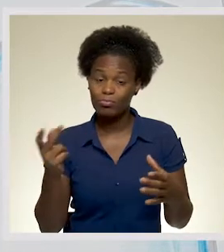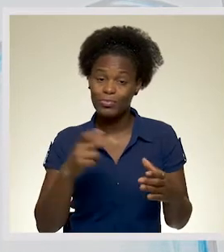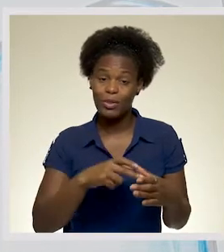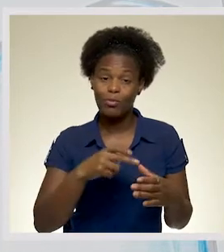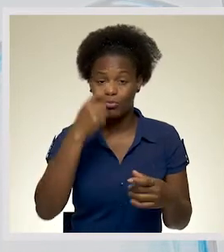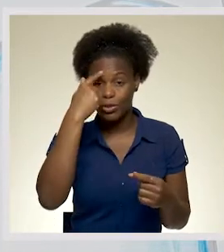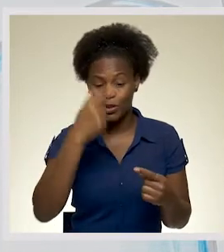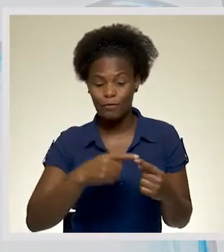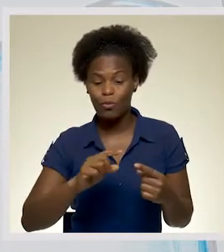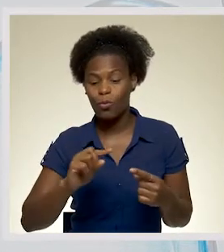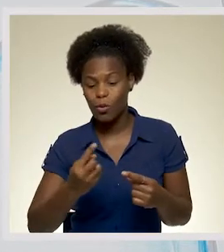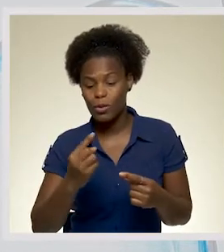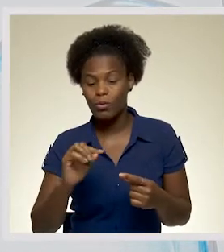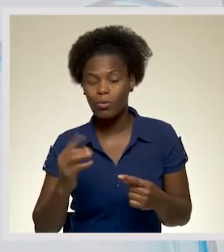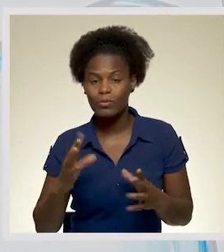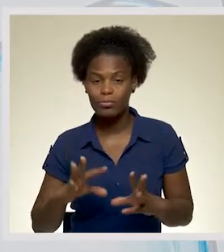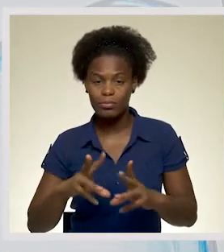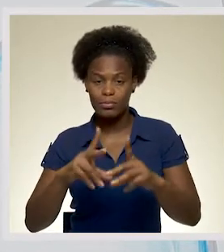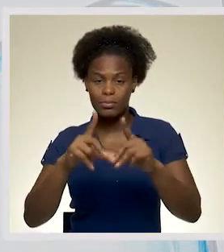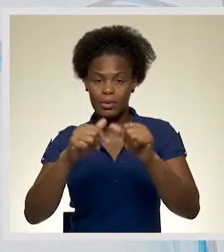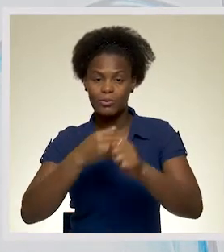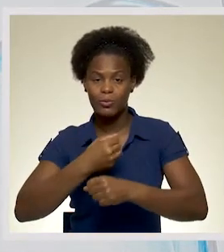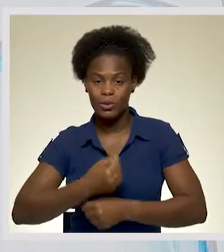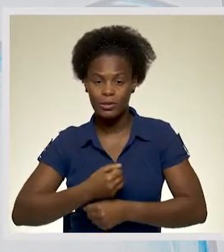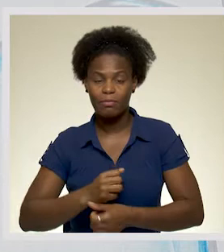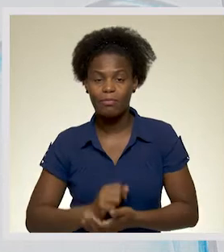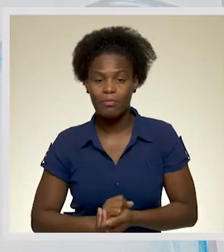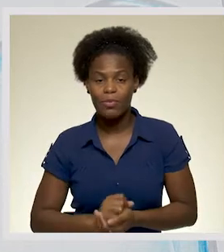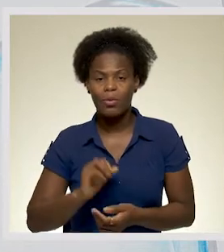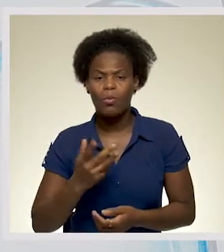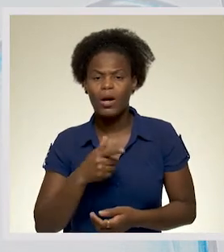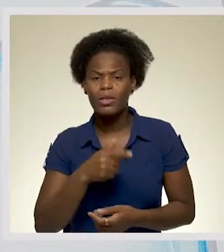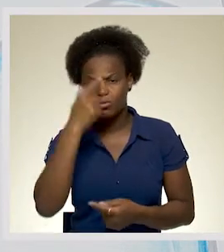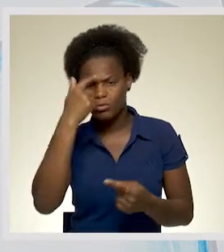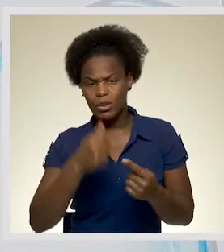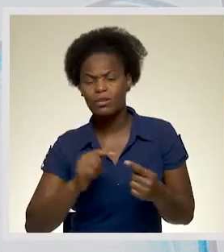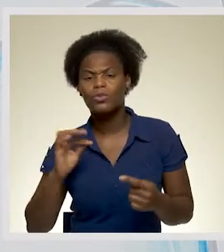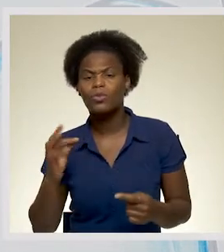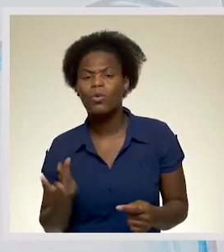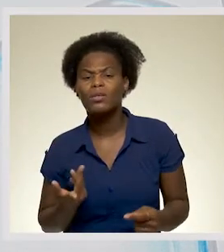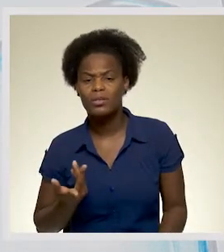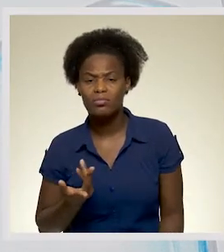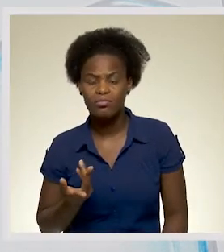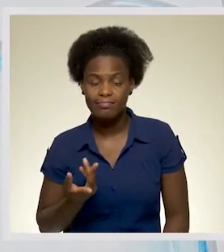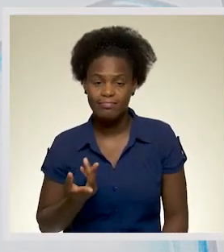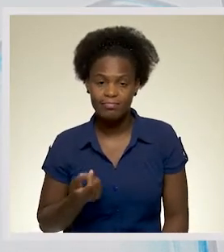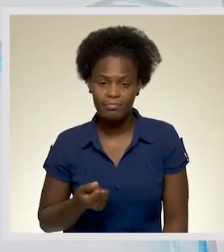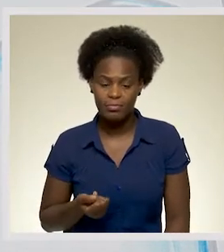quanto ao desenvolvimento sustentável. Quais foram esses objetivos?